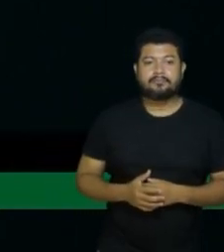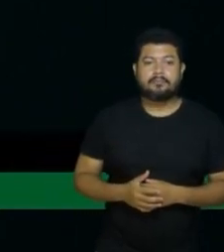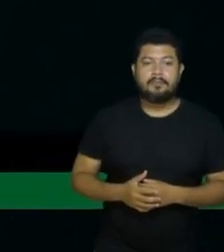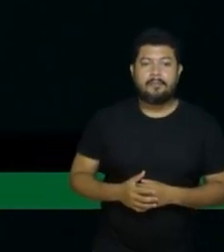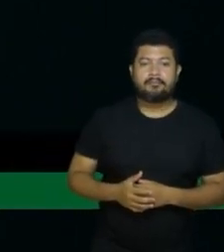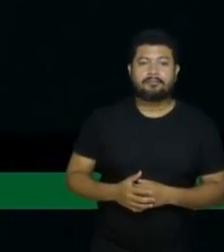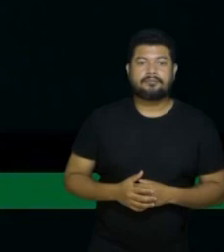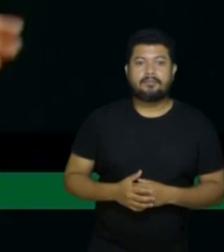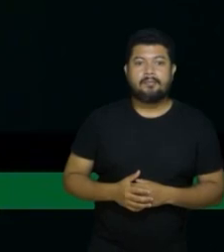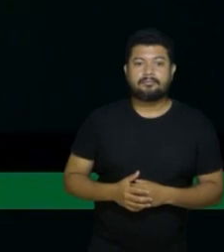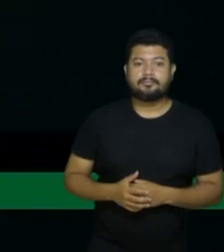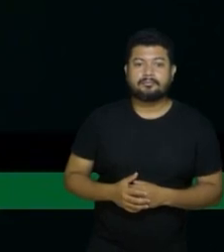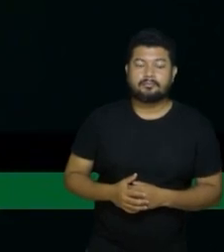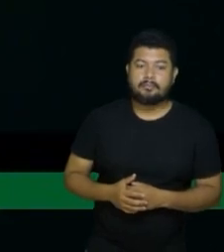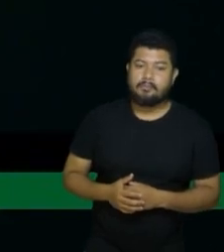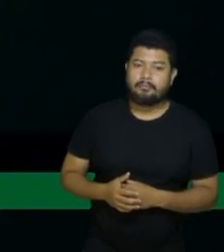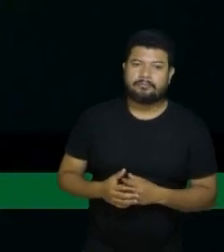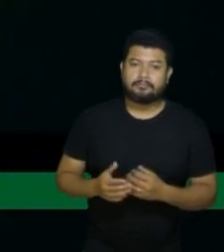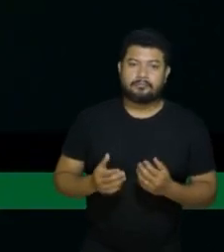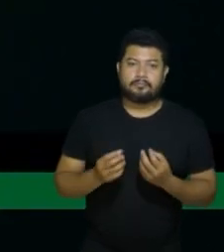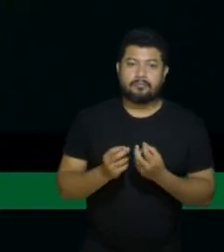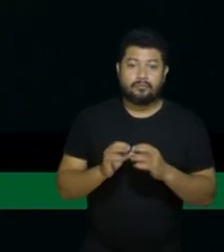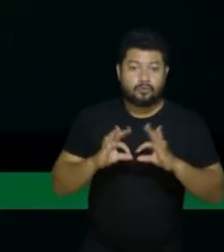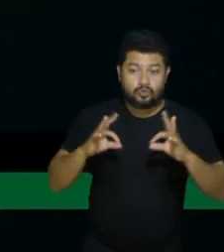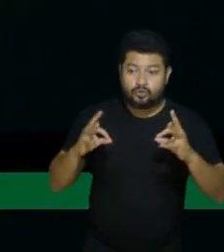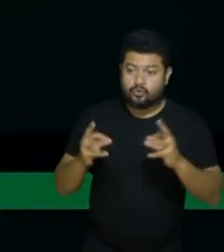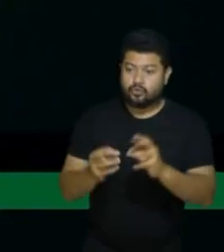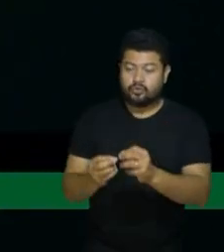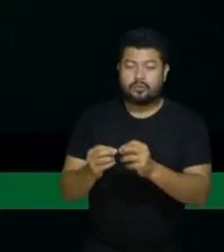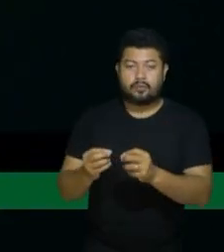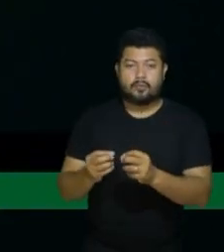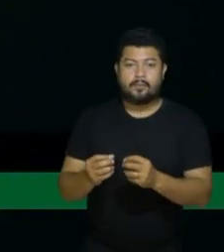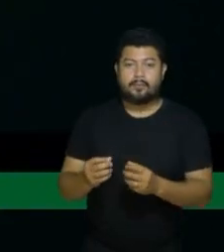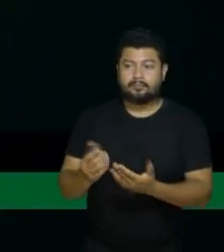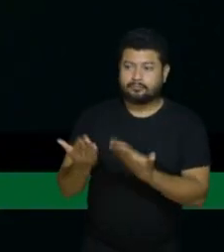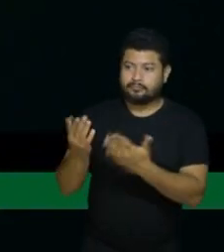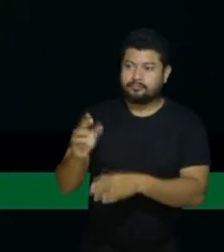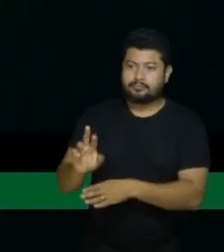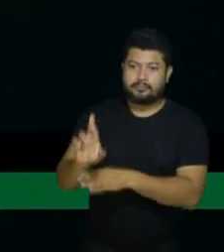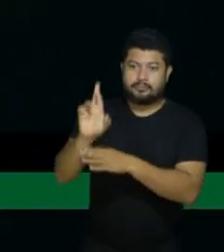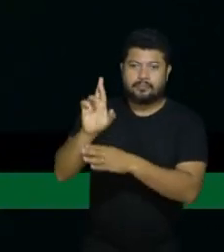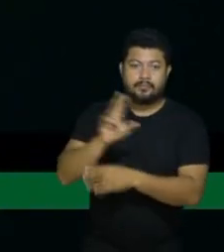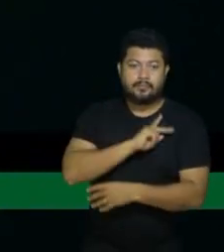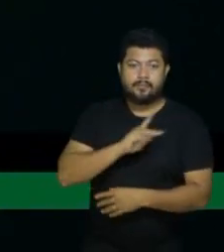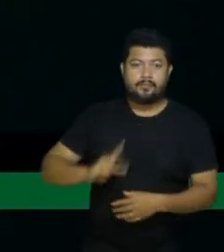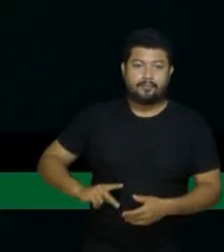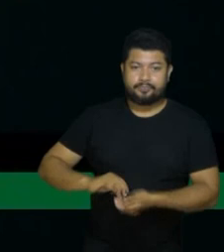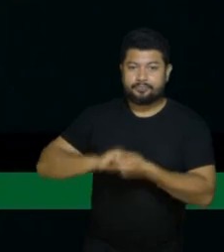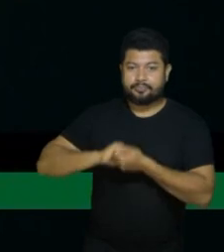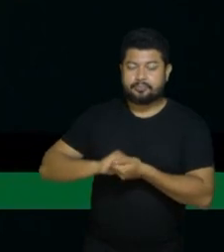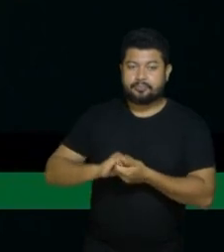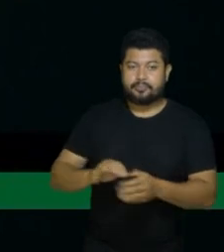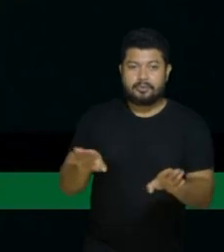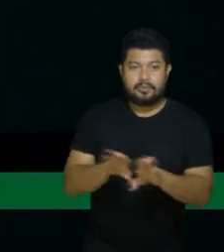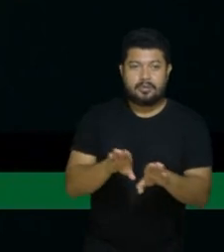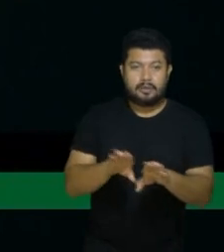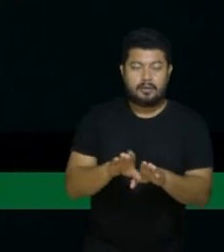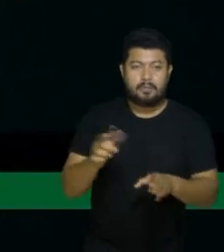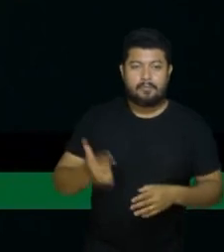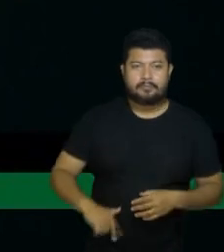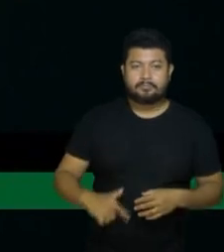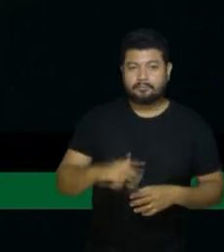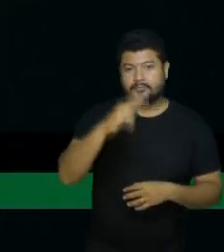saudar e a todos os deputados que aqui estão e também a vice-prefeita Maria